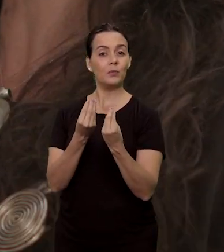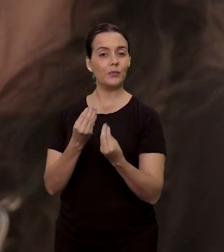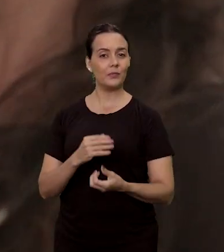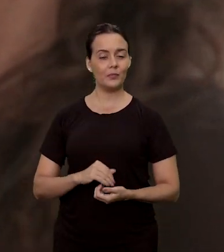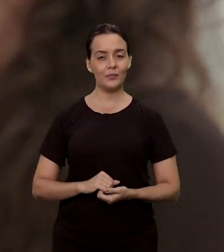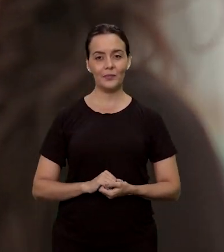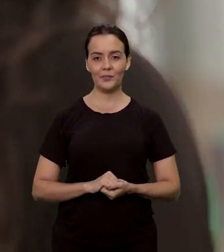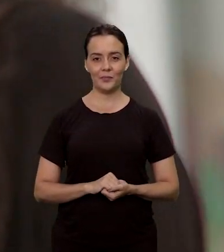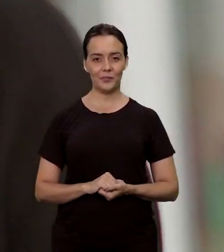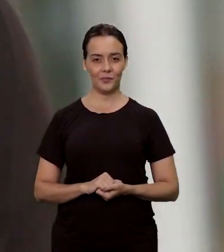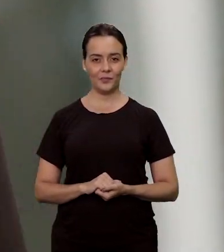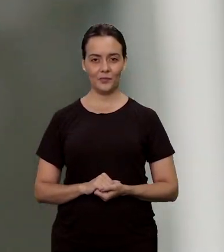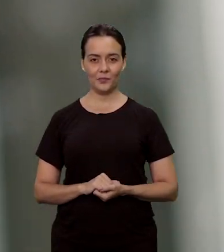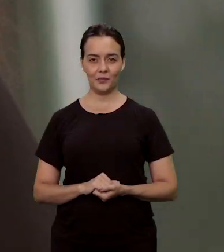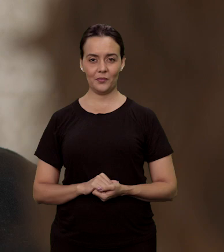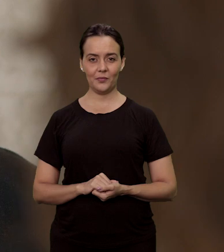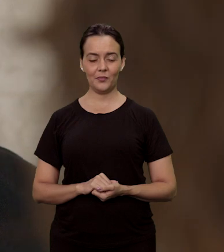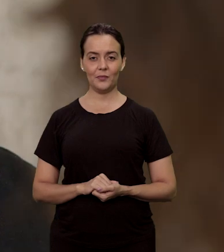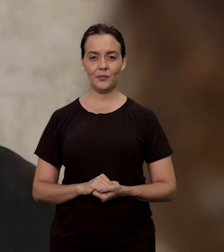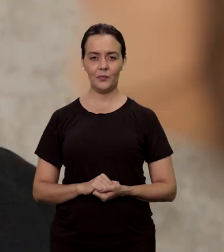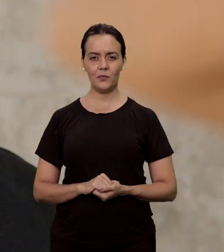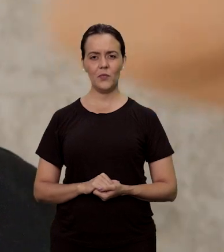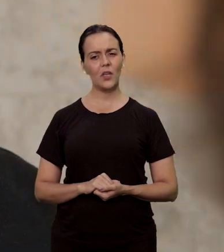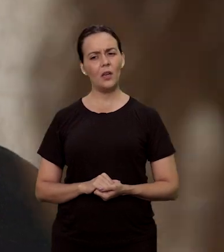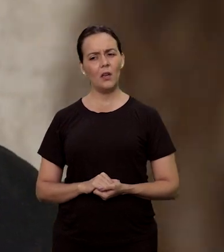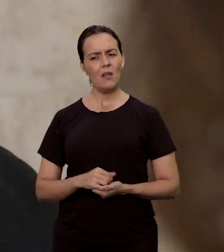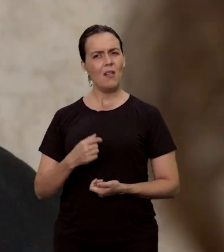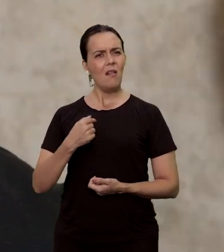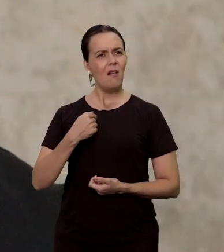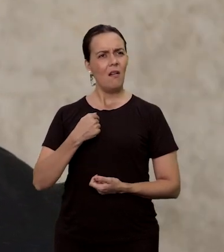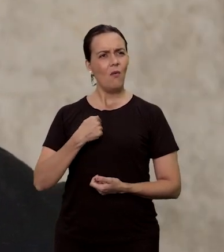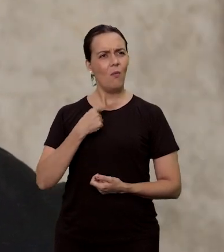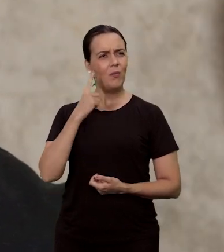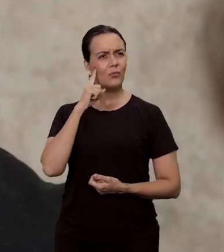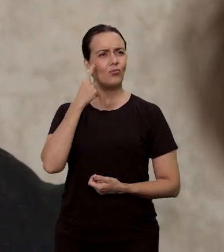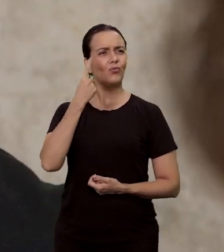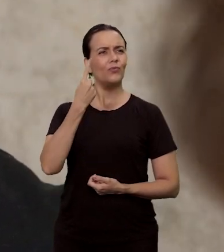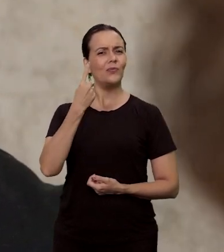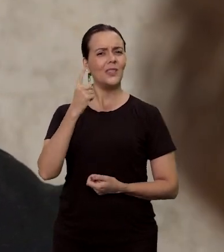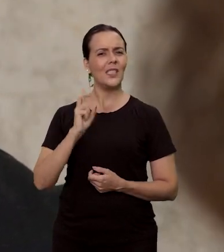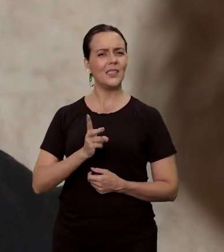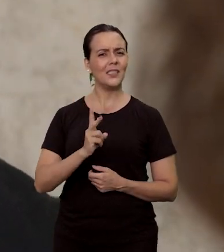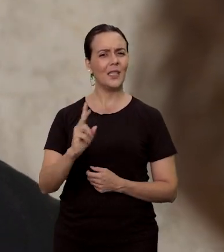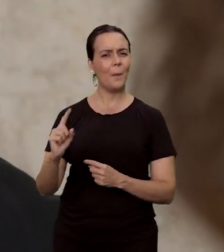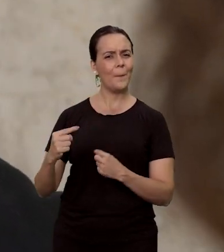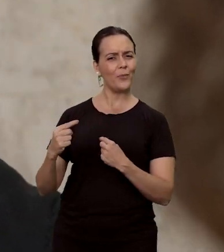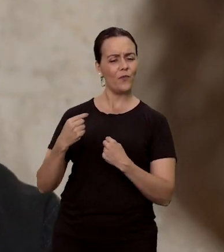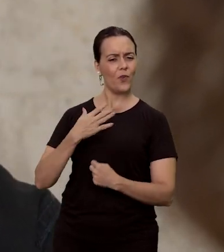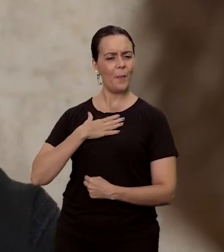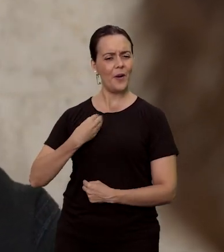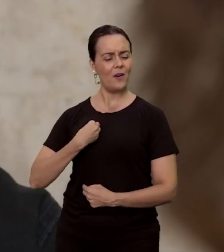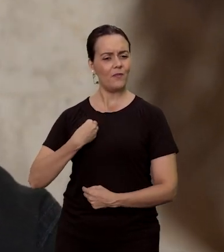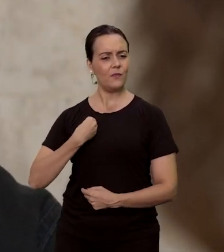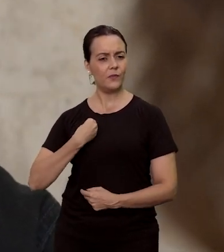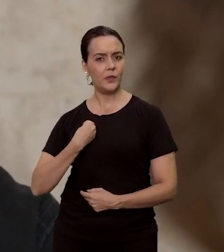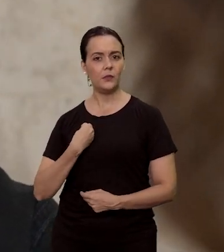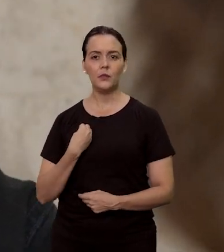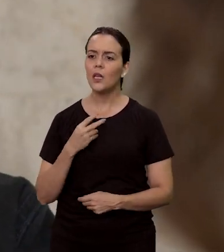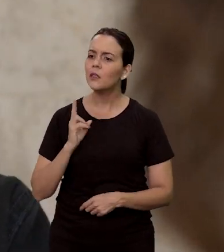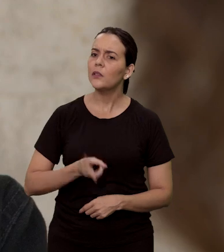Uma coisa que tem me provocado um pouco sempre, que eu acho que é muito familiar para ti, é essa necessidade de o tempo todo